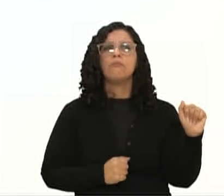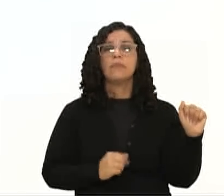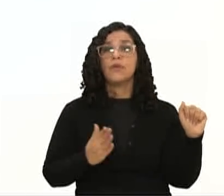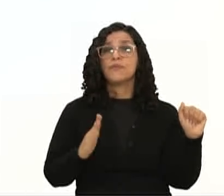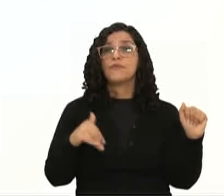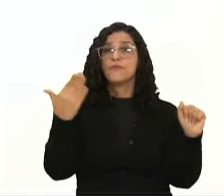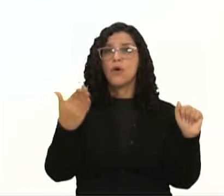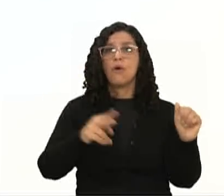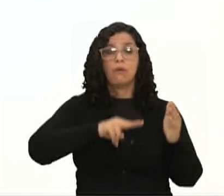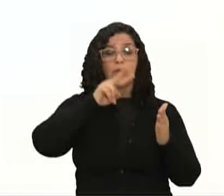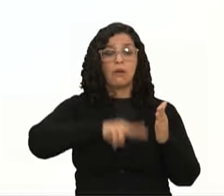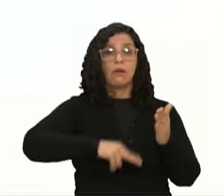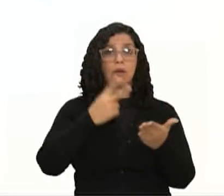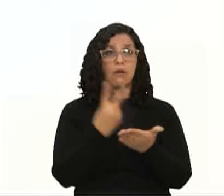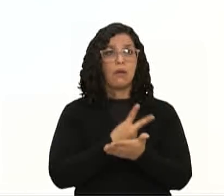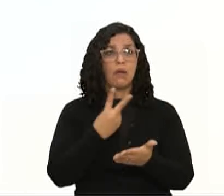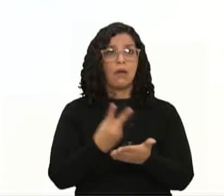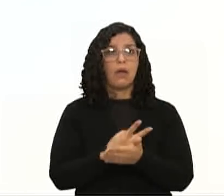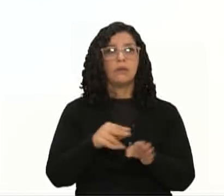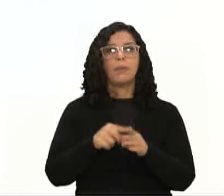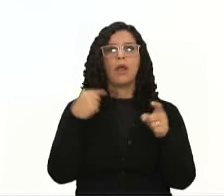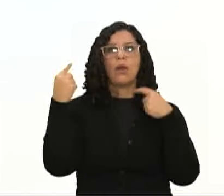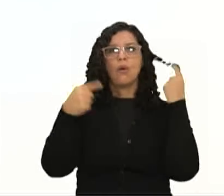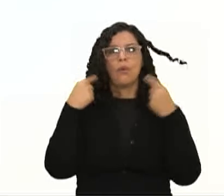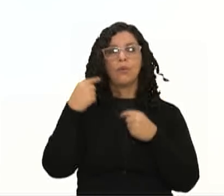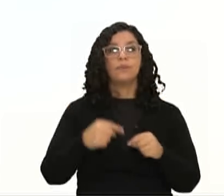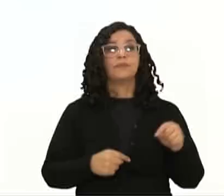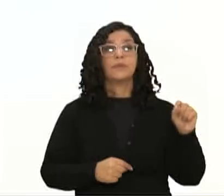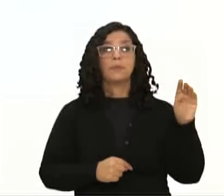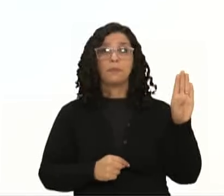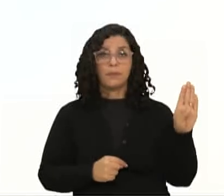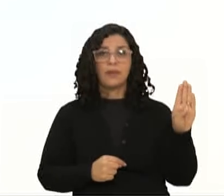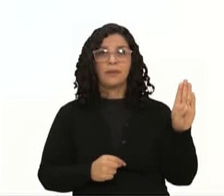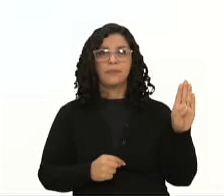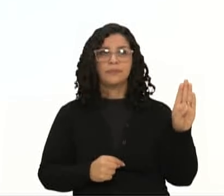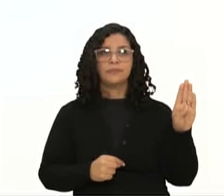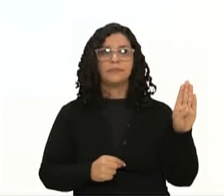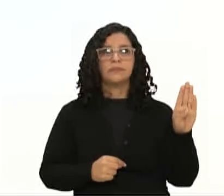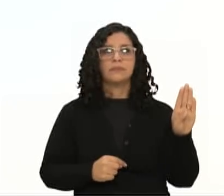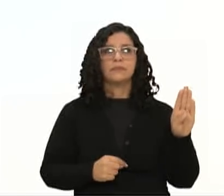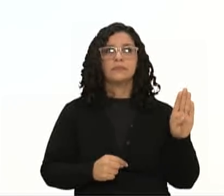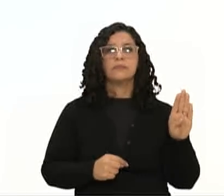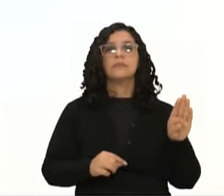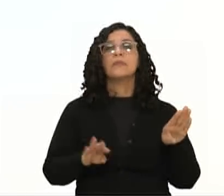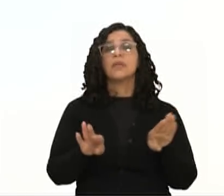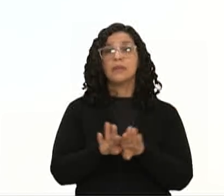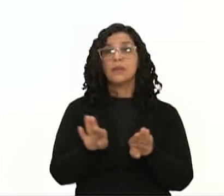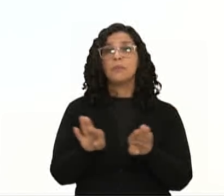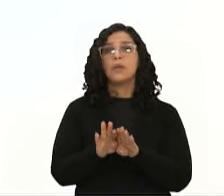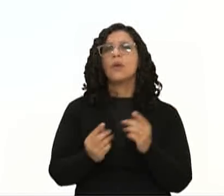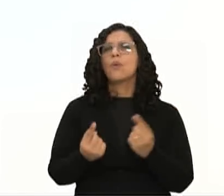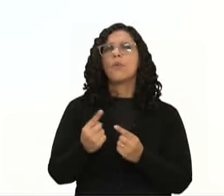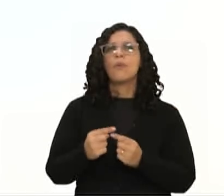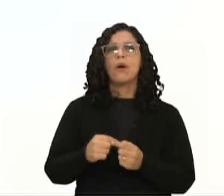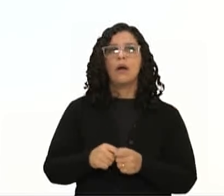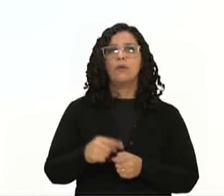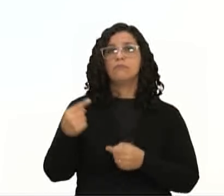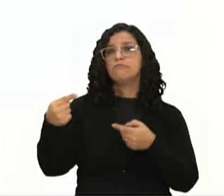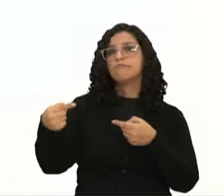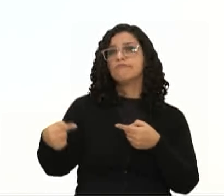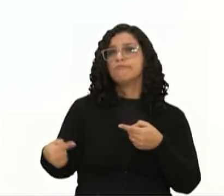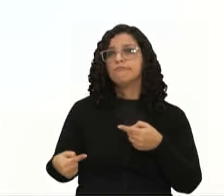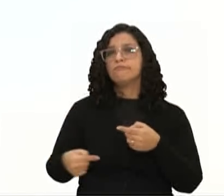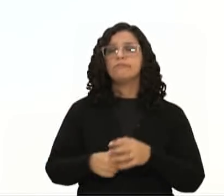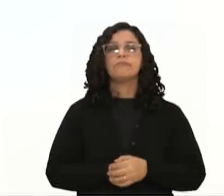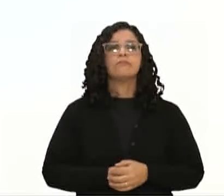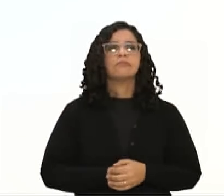fora, ler errado, louco ou louca. Left out, na letter B, também você vai